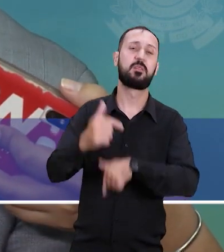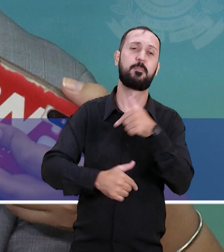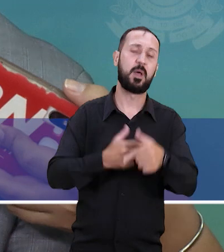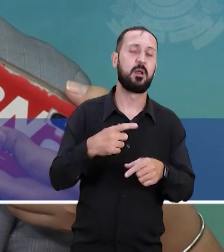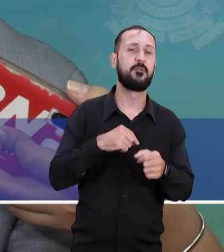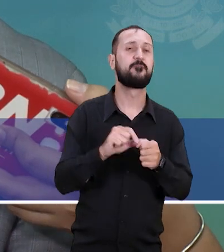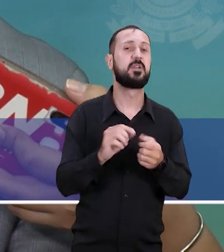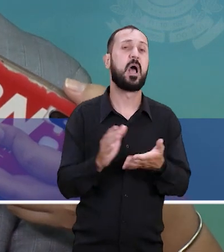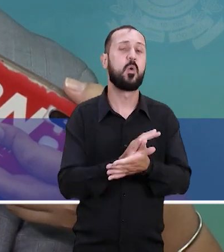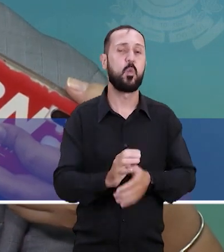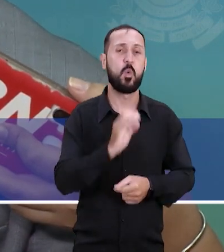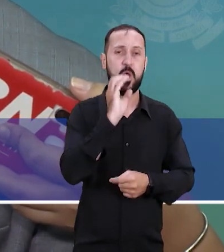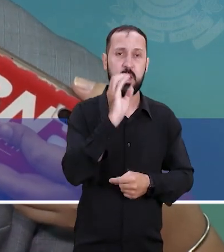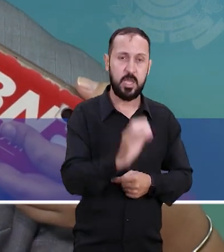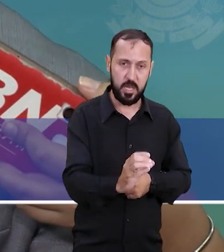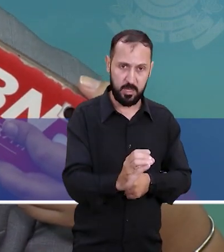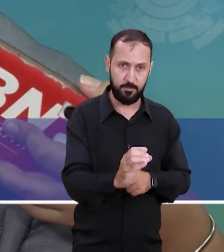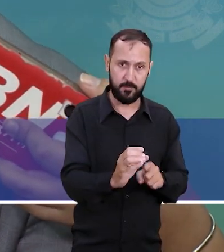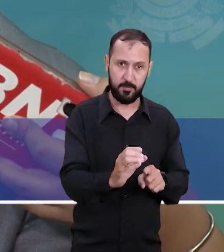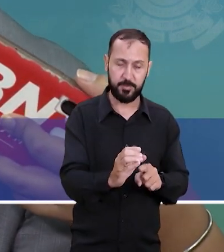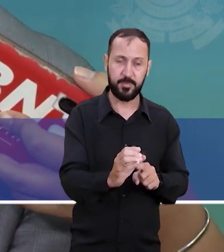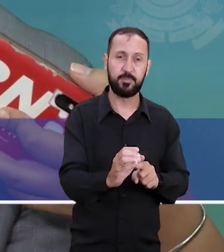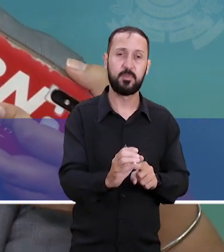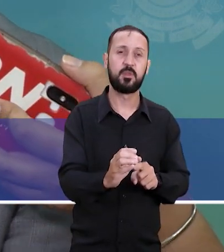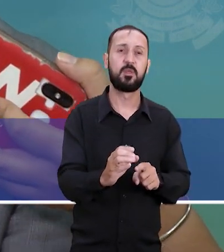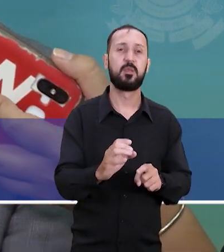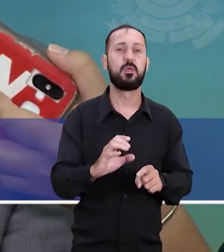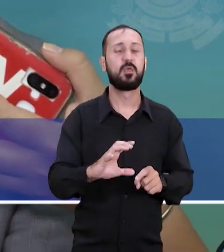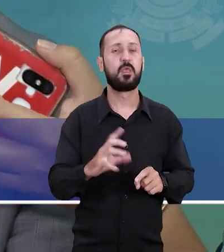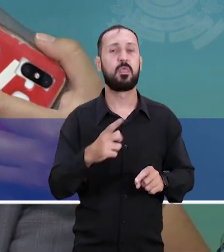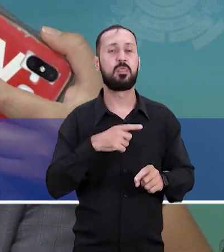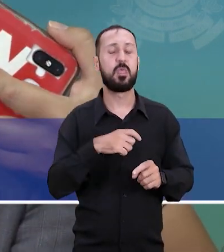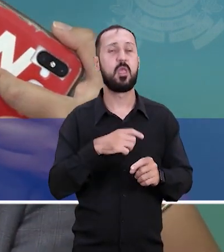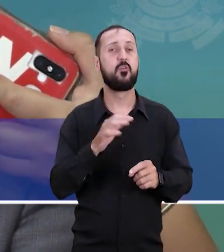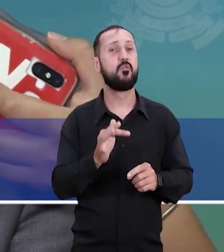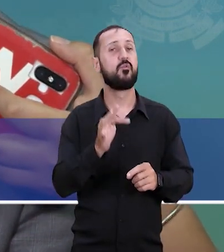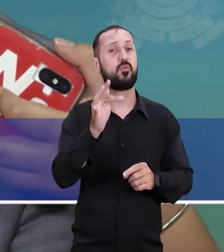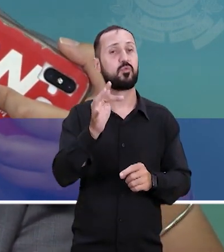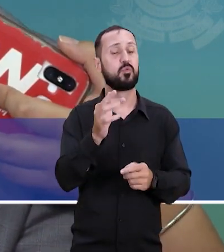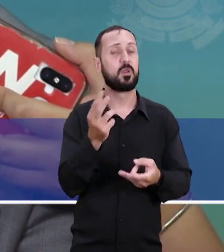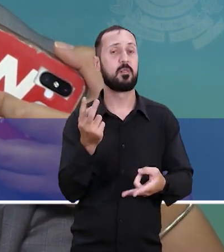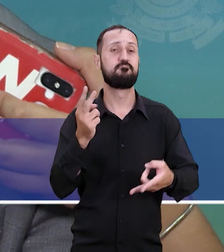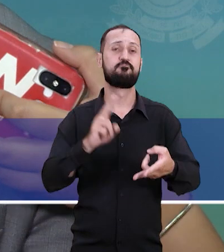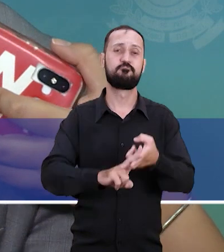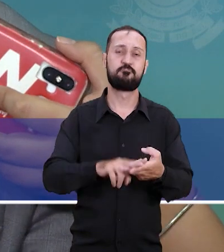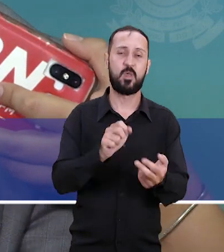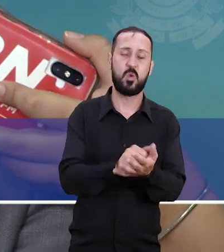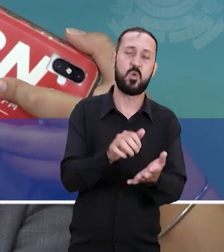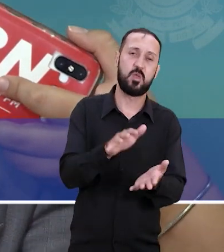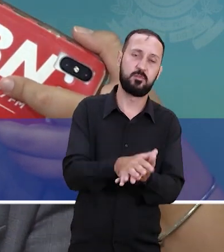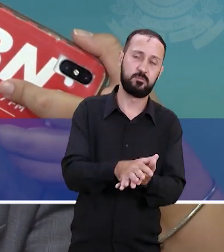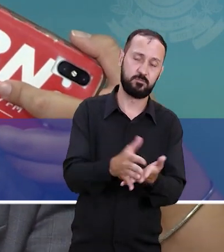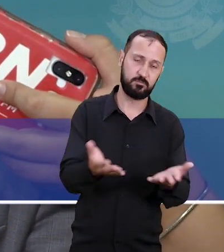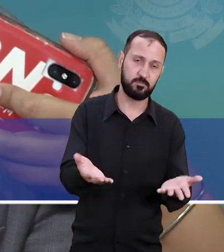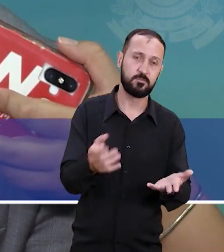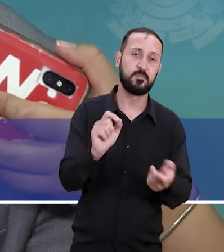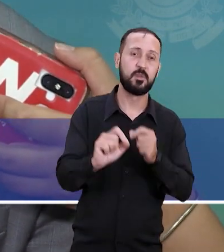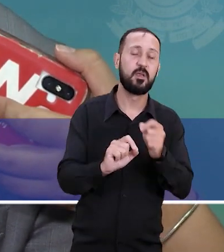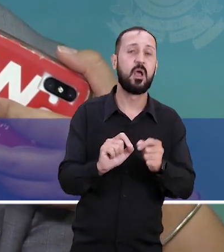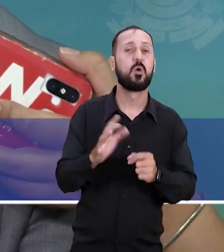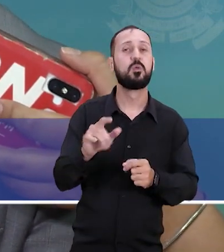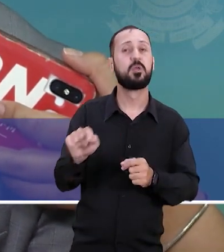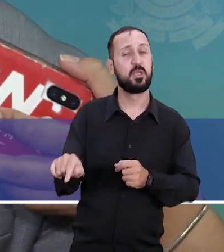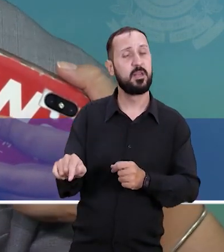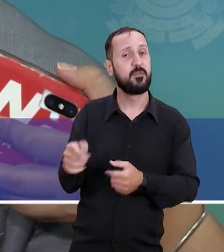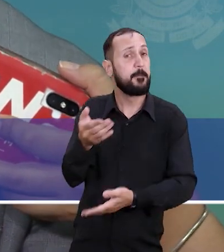em que ele estava trabalhando, ele praticou algum crime que venha a resultar em condenação. E essa condenação